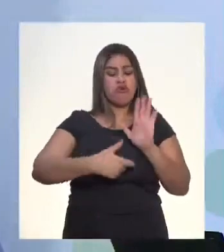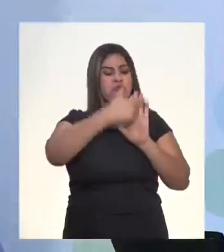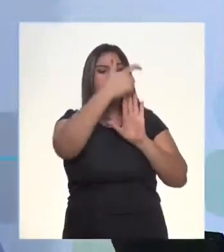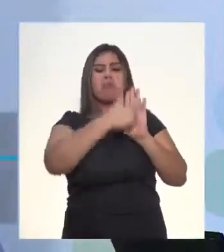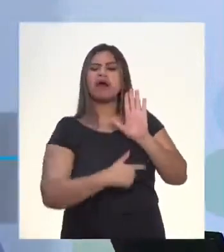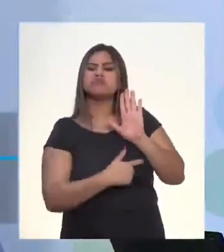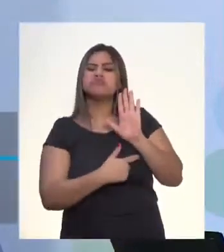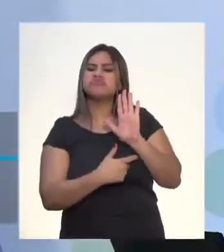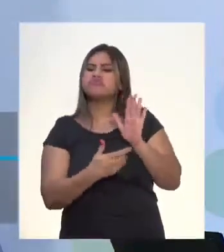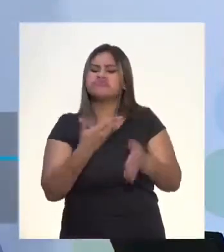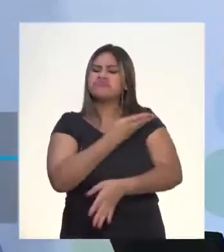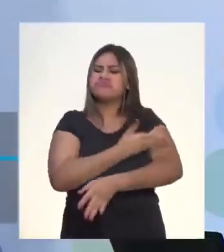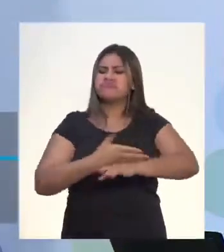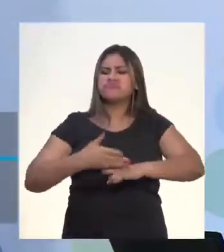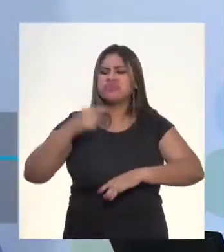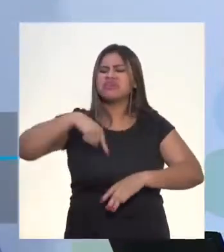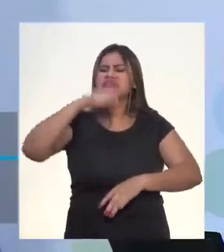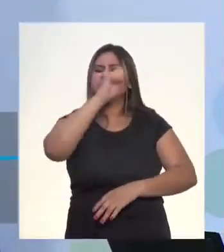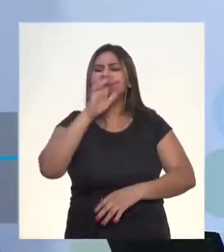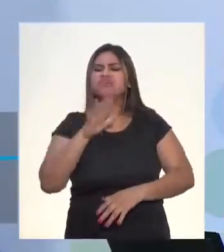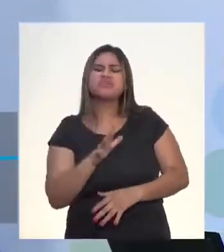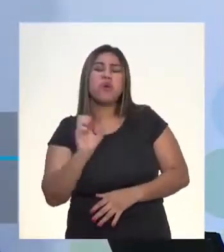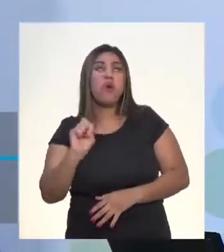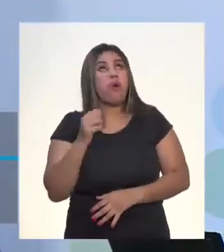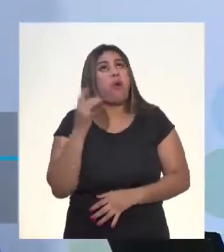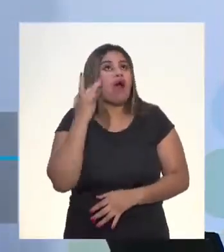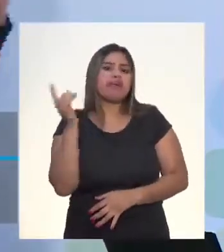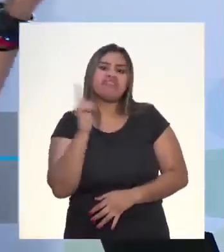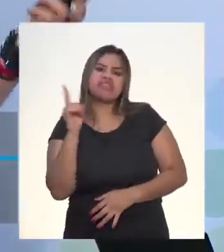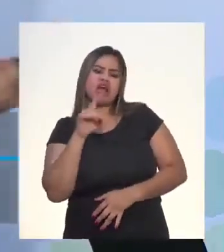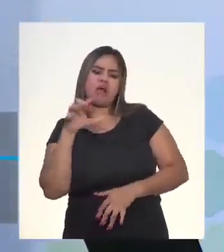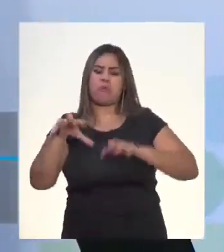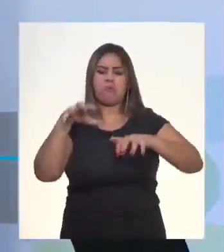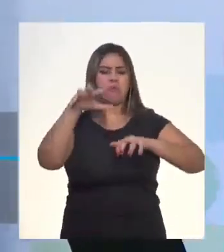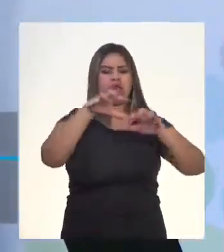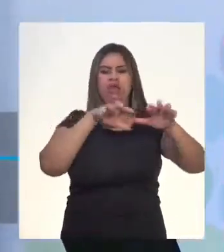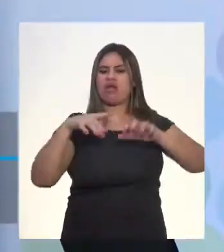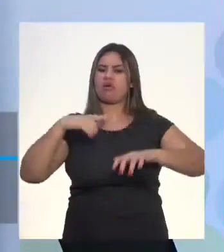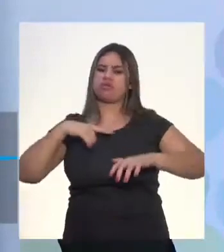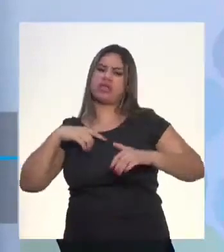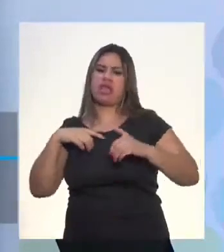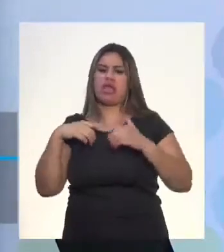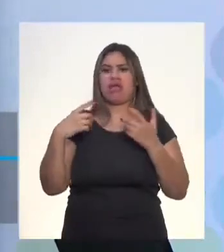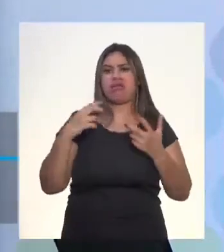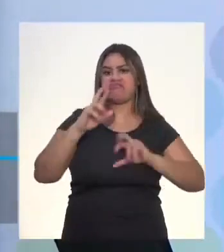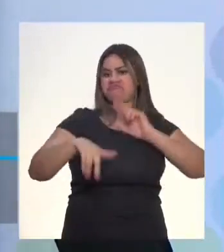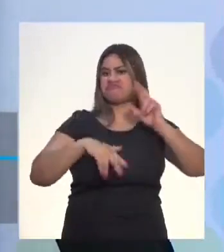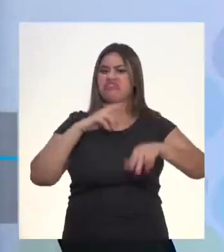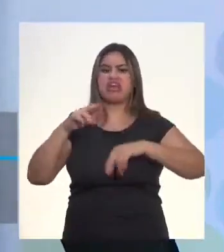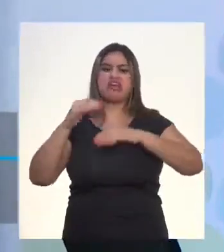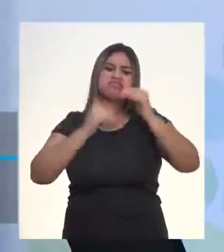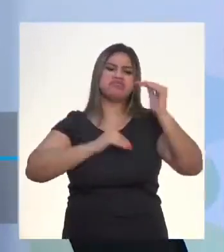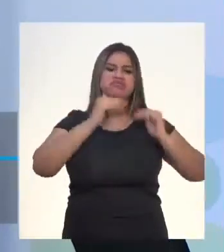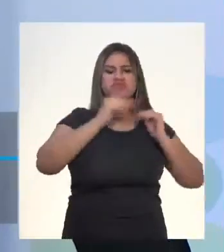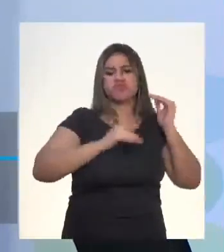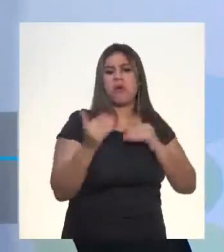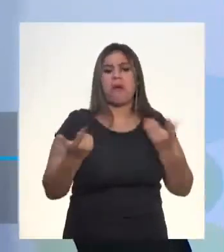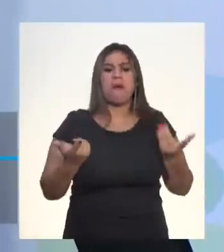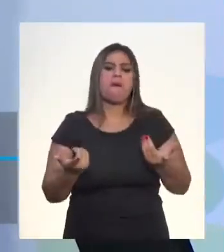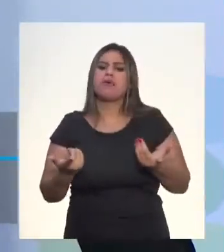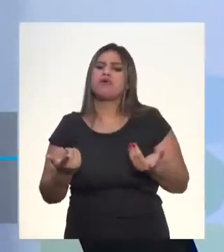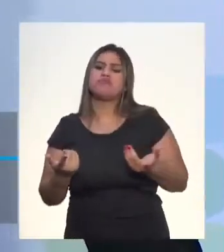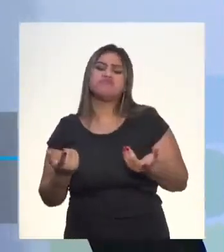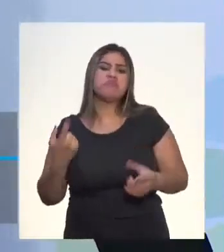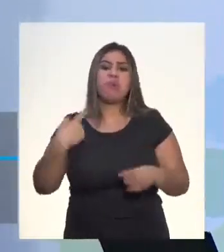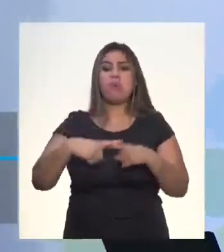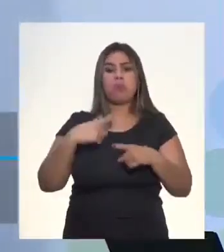vocês enxergam aqui no Brasil? Ou vocês acham que não? Cada região ali apresenta níveis diferentes de desigualdade, motivos